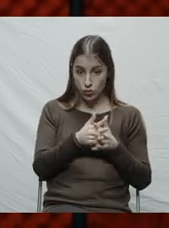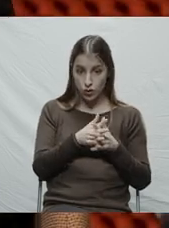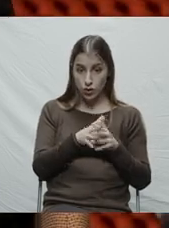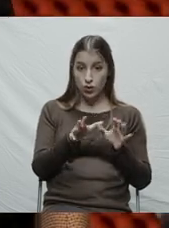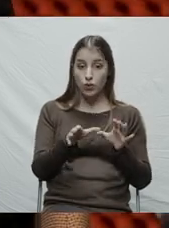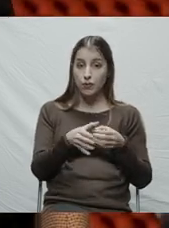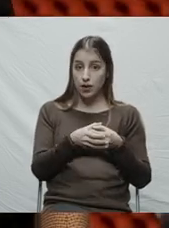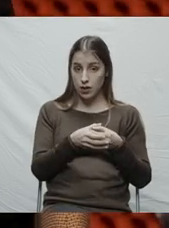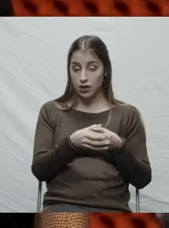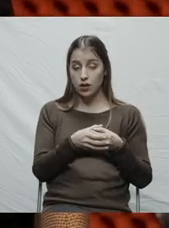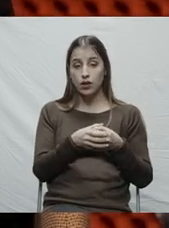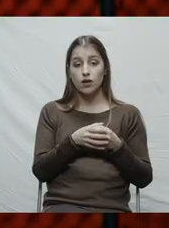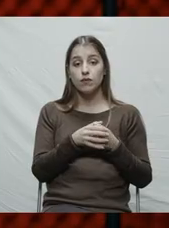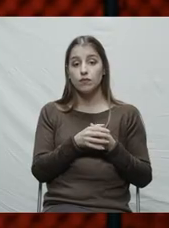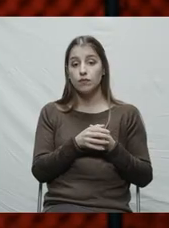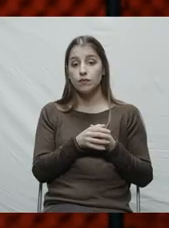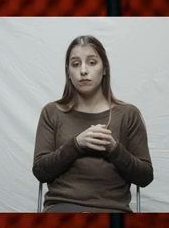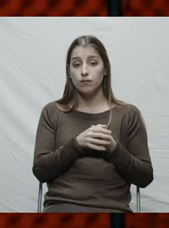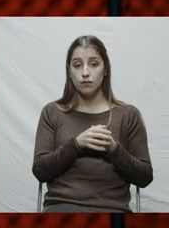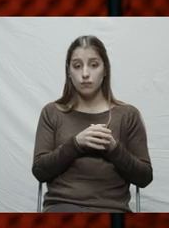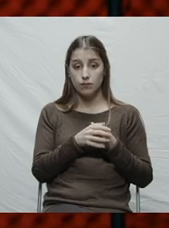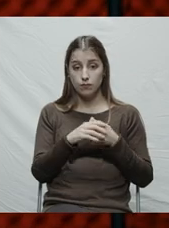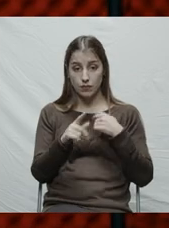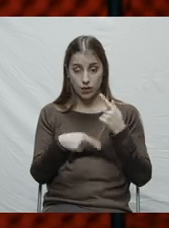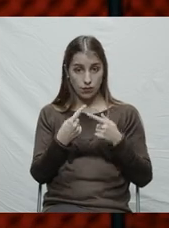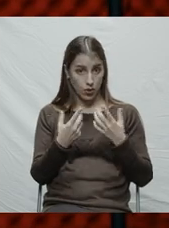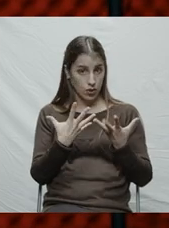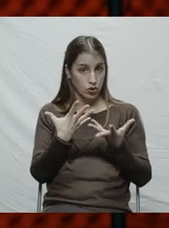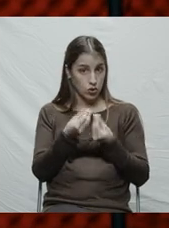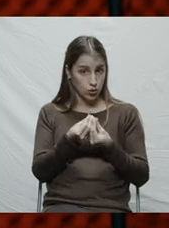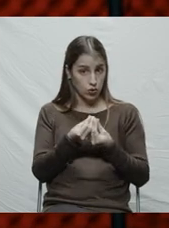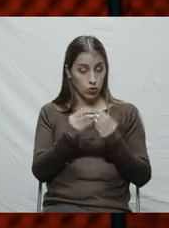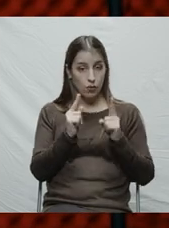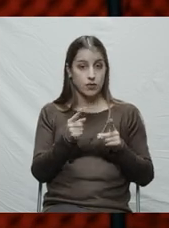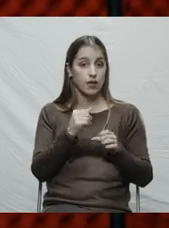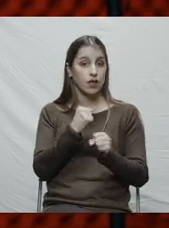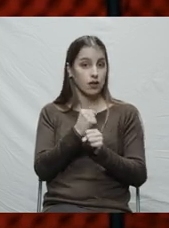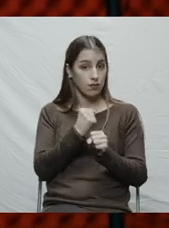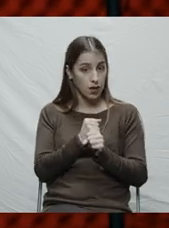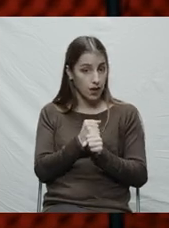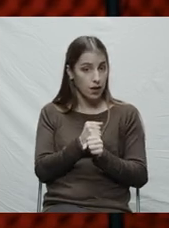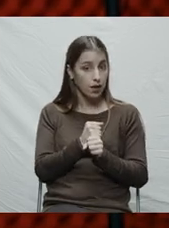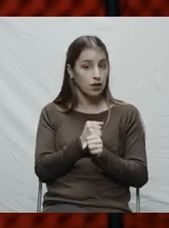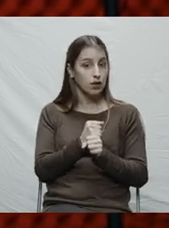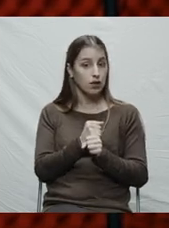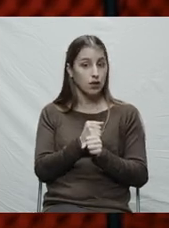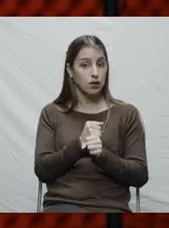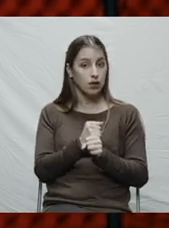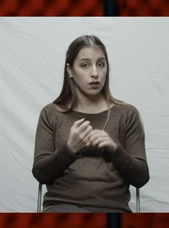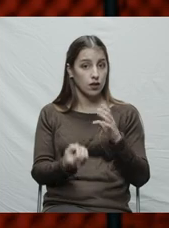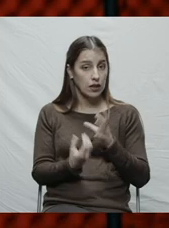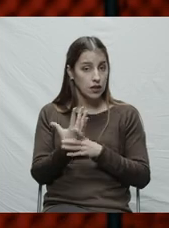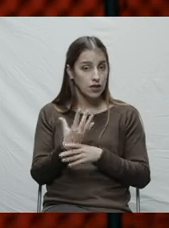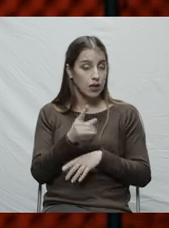aqui, companhia, não é? Para em coletivo, em conjunto, começarem a trabalhar e surgir uma primeira